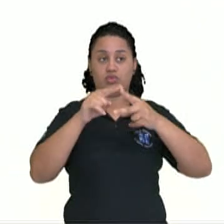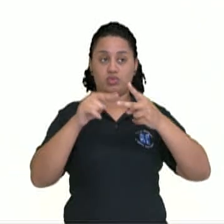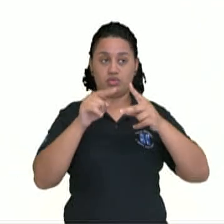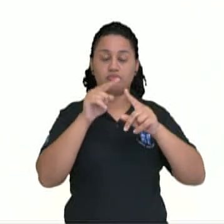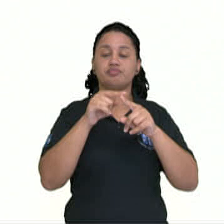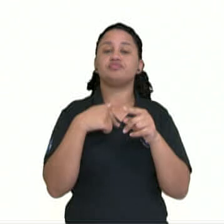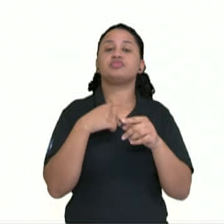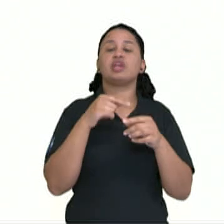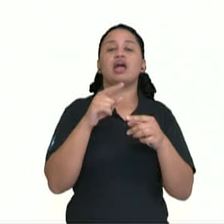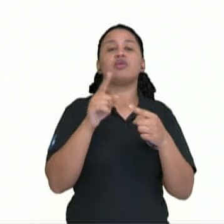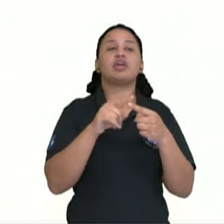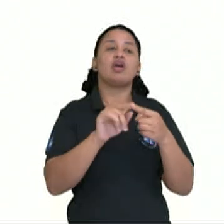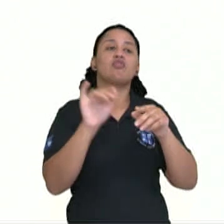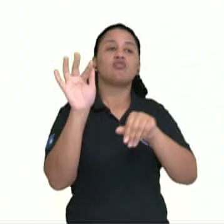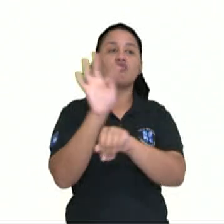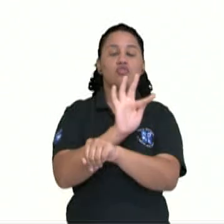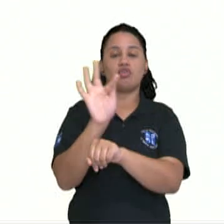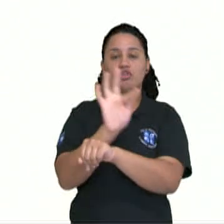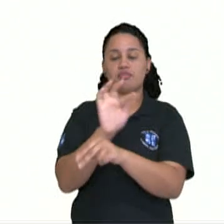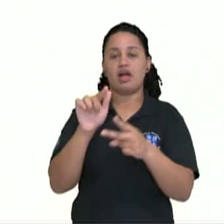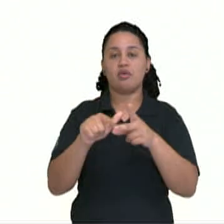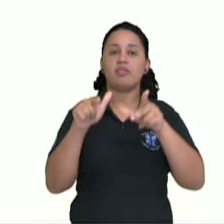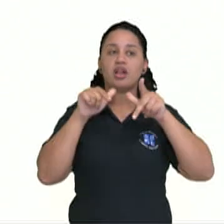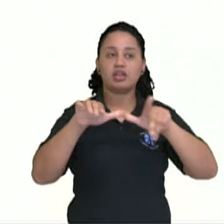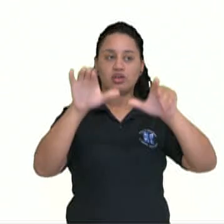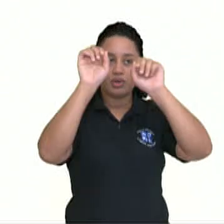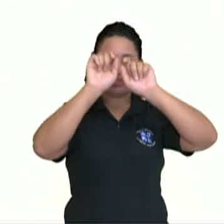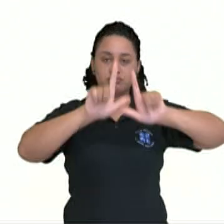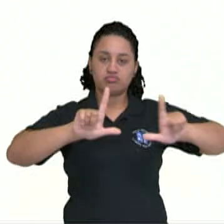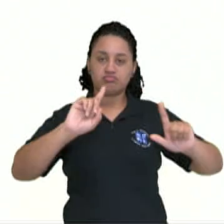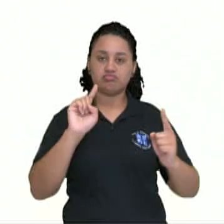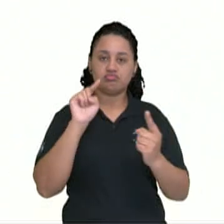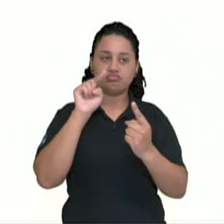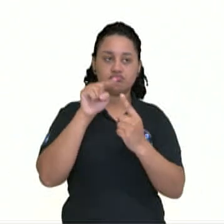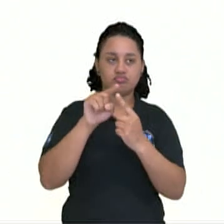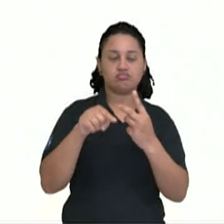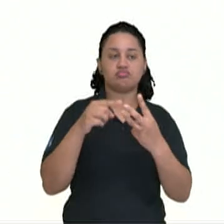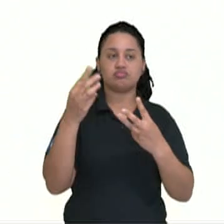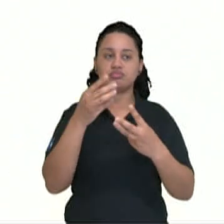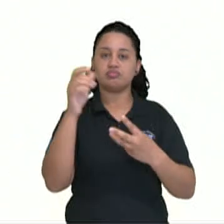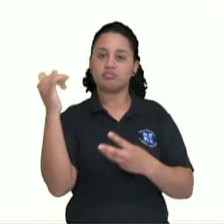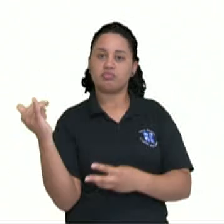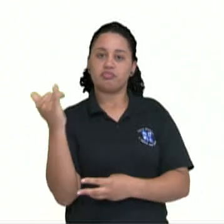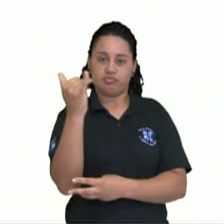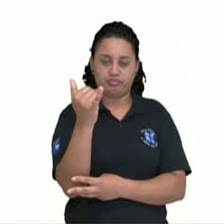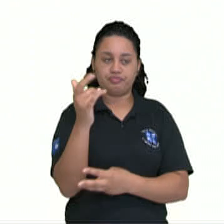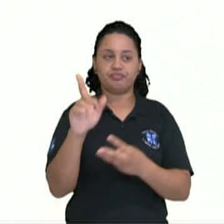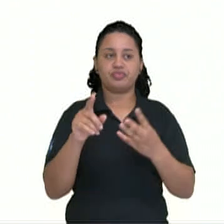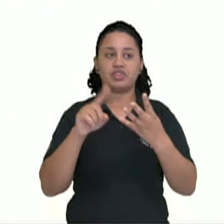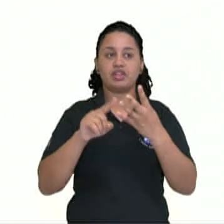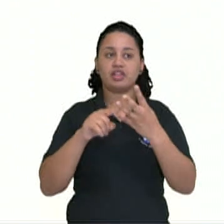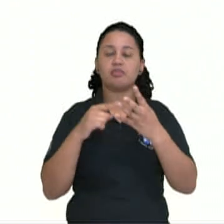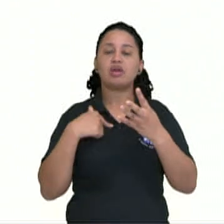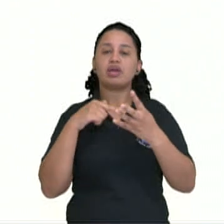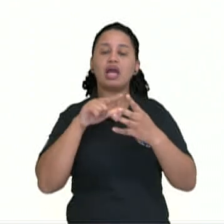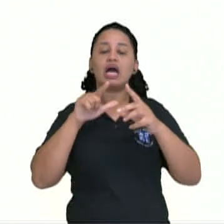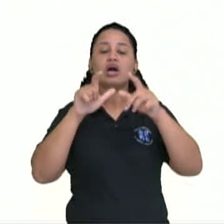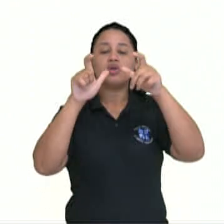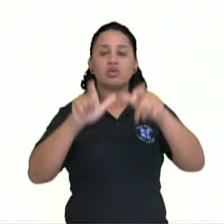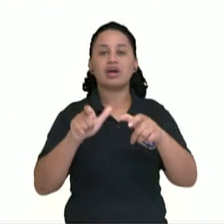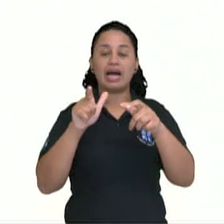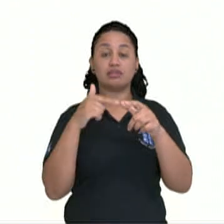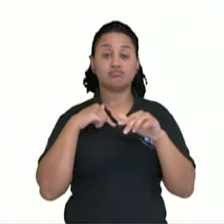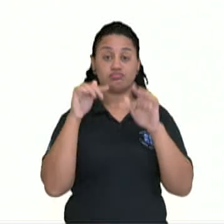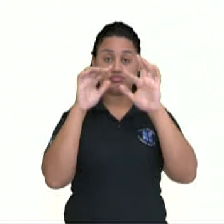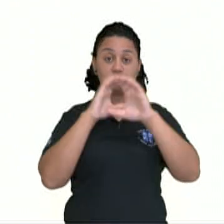formal, linguagem clara e objetiva, em terceira pessoa, circular em fonte fidedigna. A notícia que